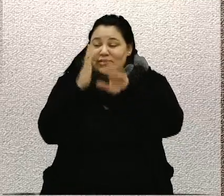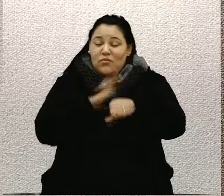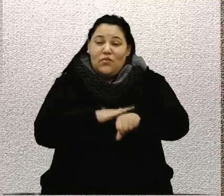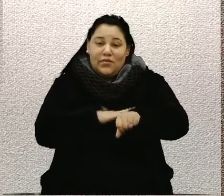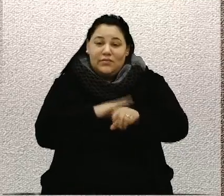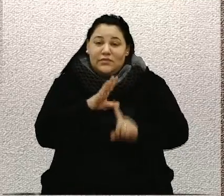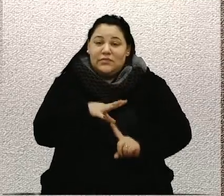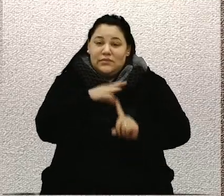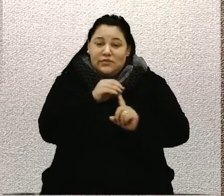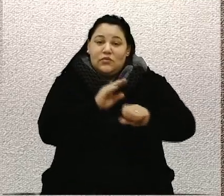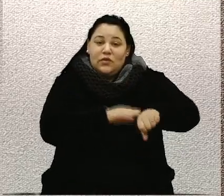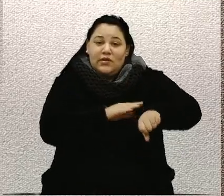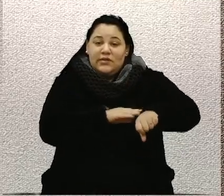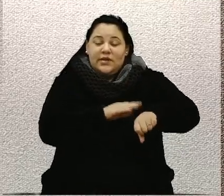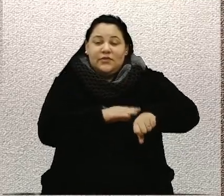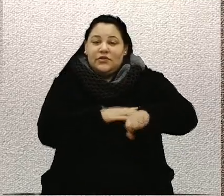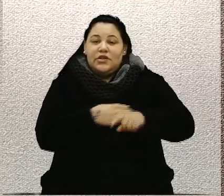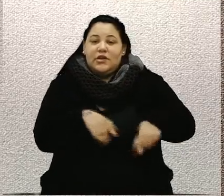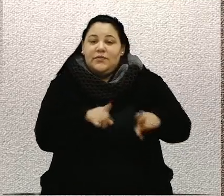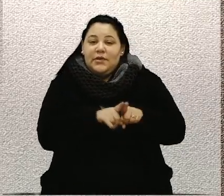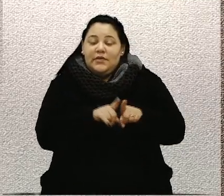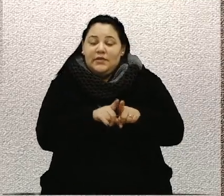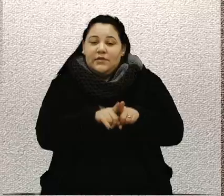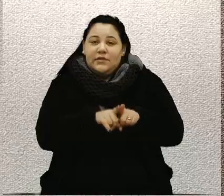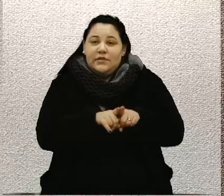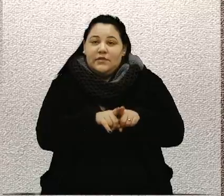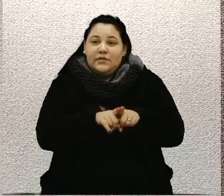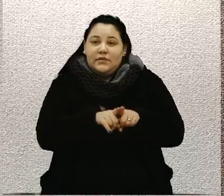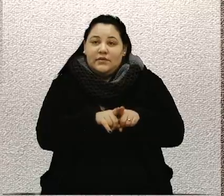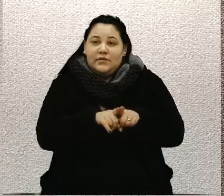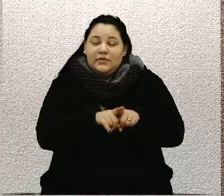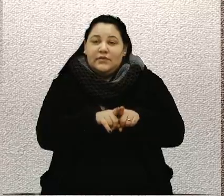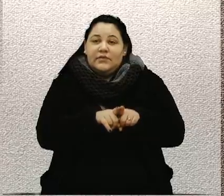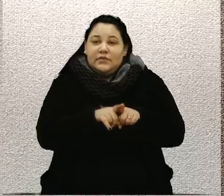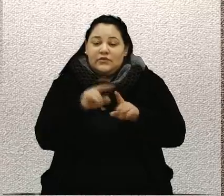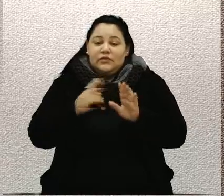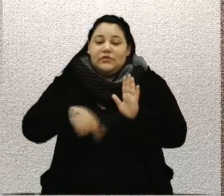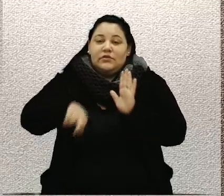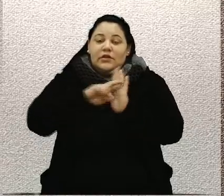momento quando estão enfrentando a drogadição. De